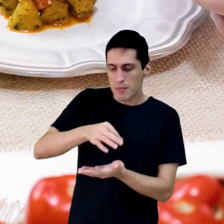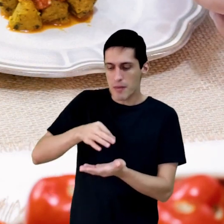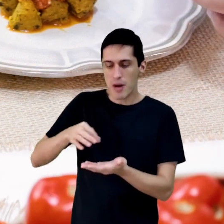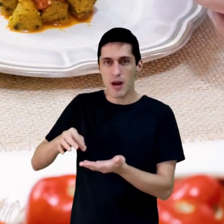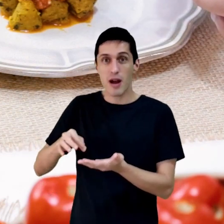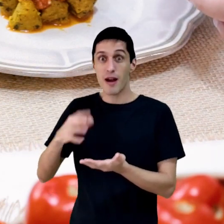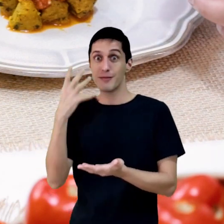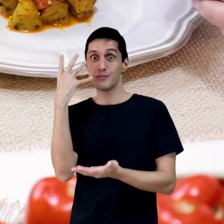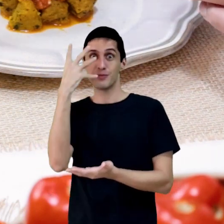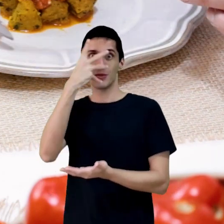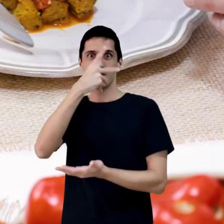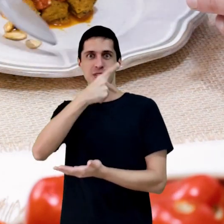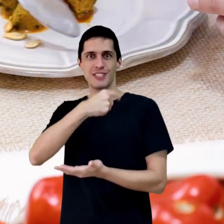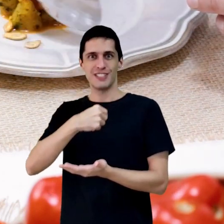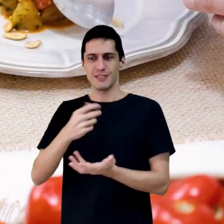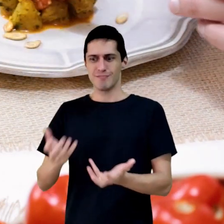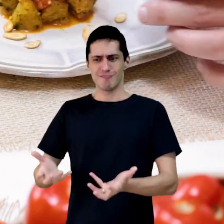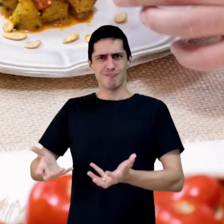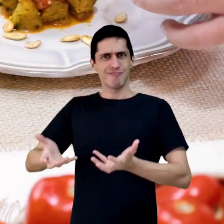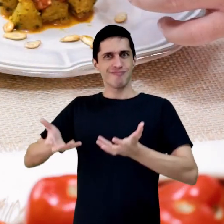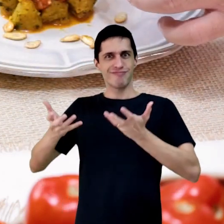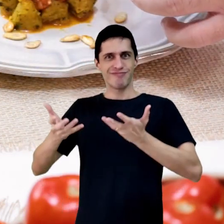decoração do nosso prato.